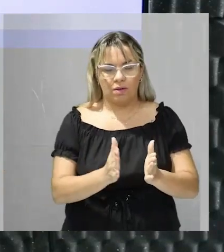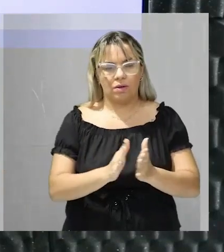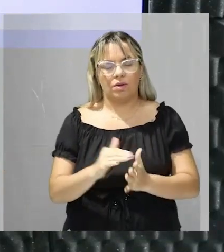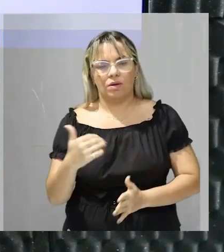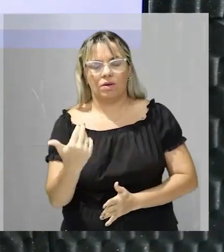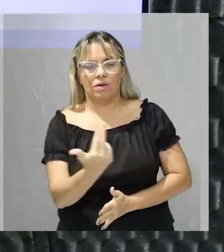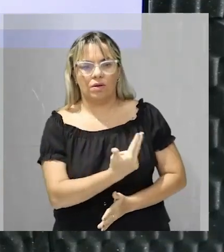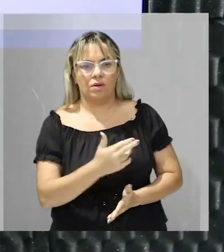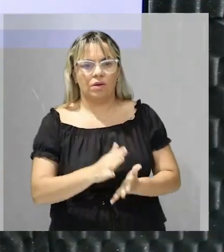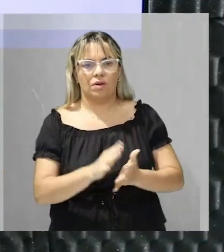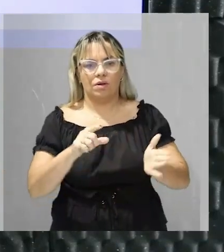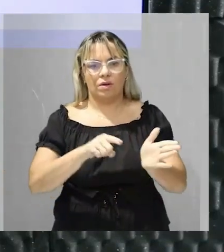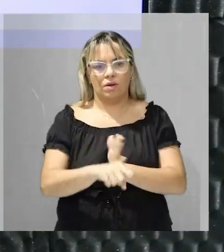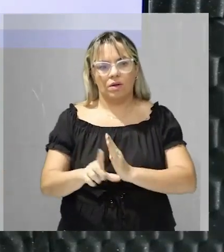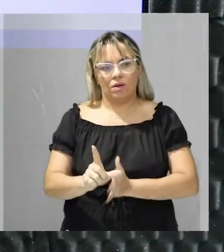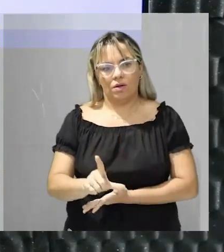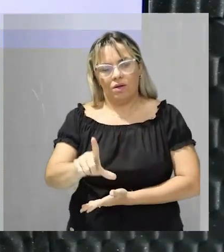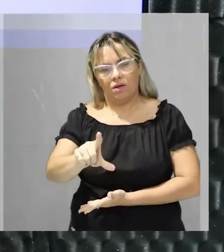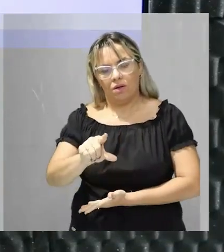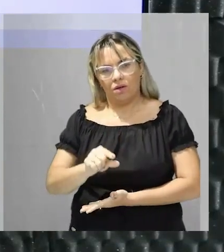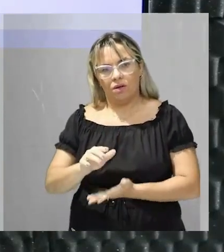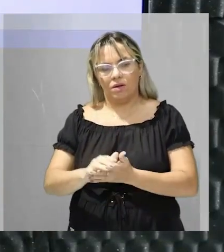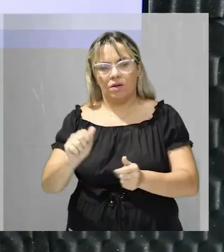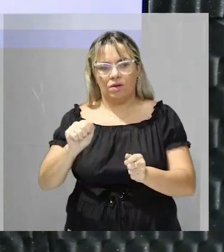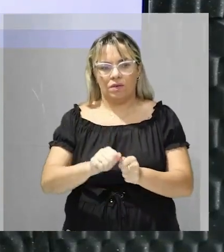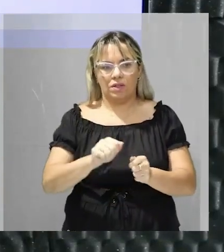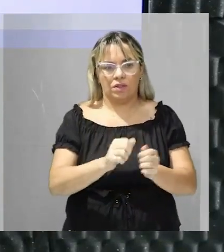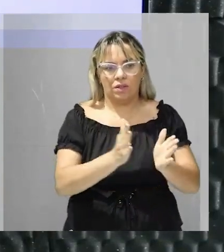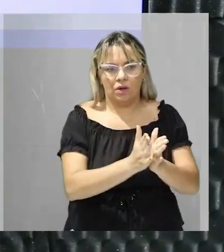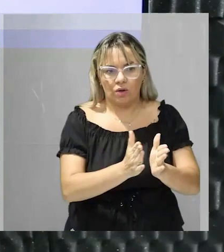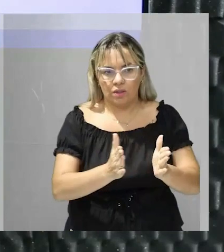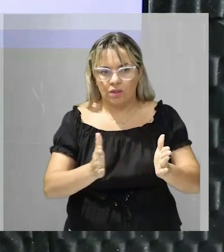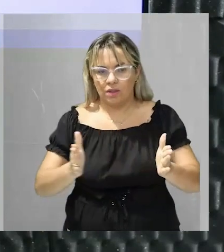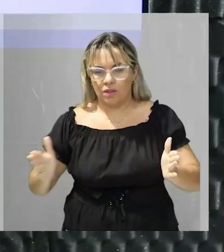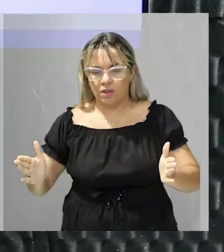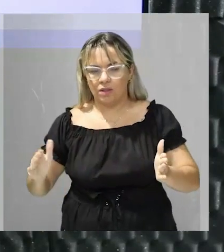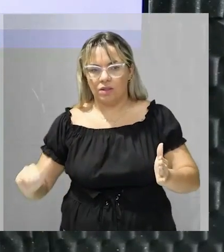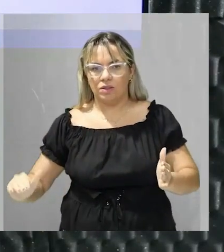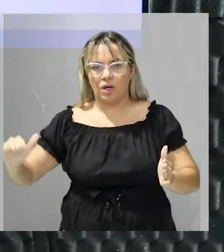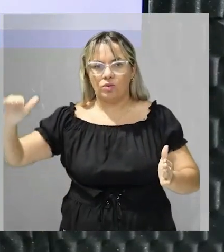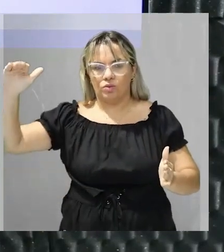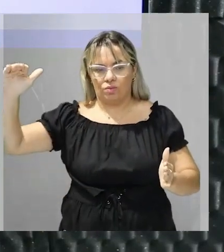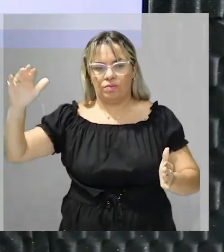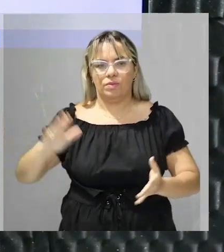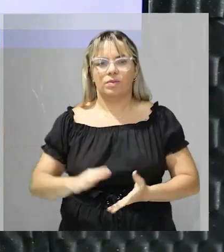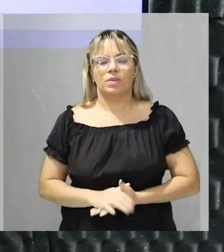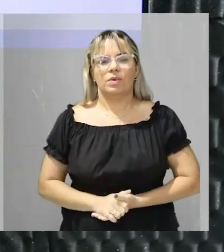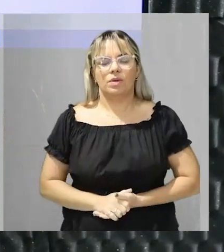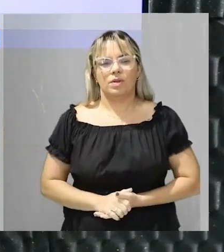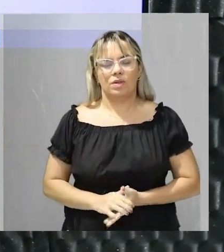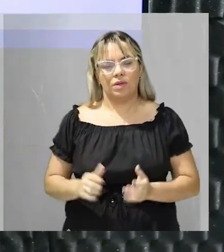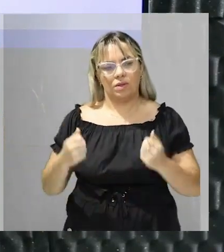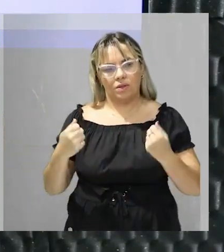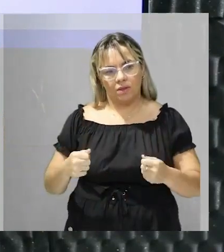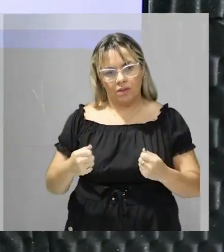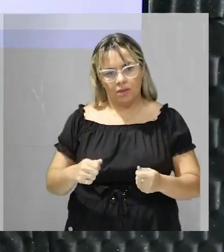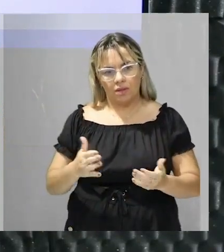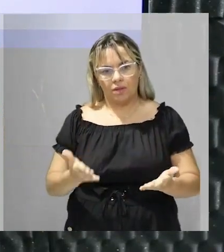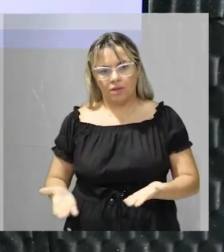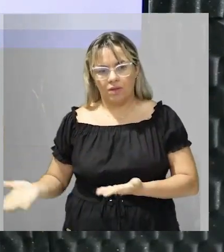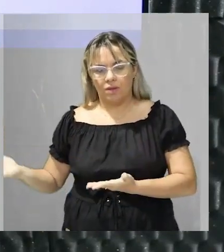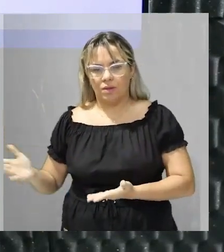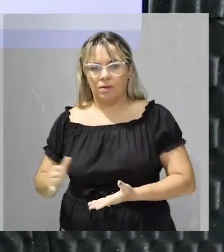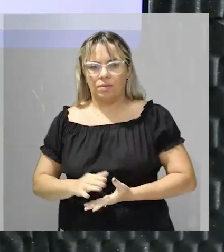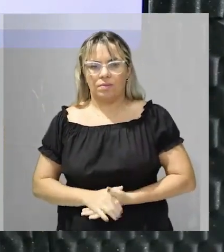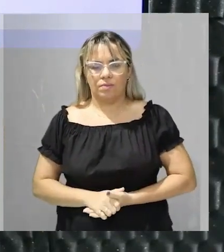Nós escolhemos fazer em ordem crescente tá então eu necessariamente vou precisar organizar